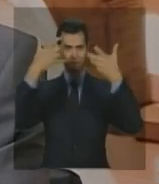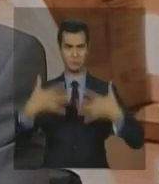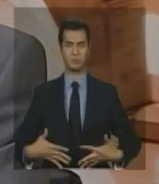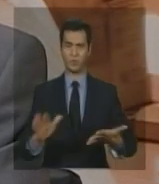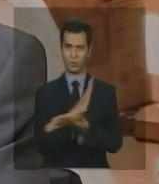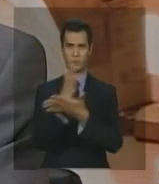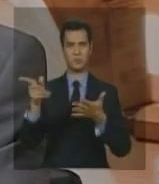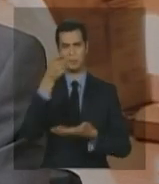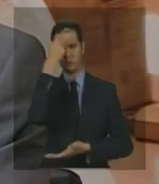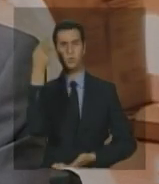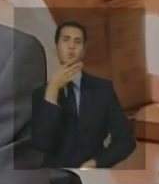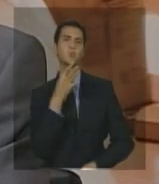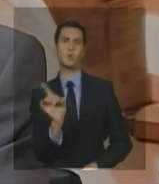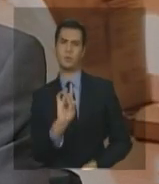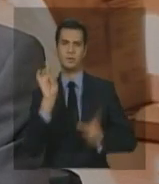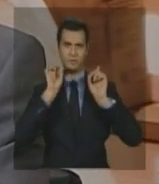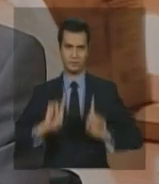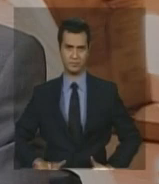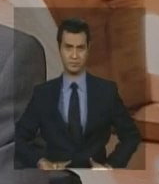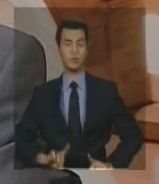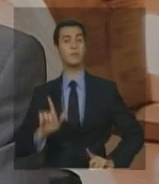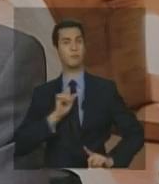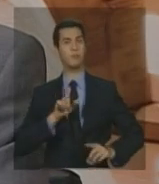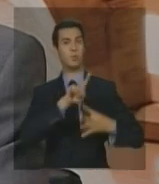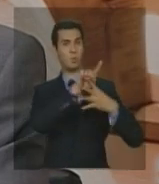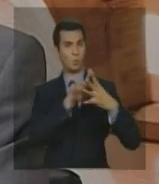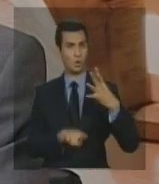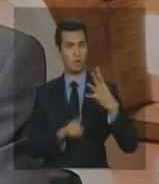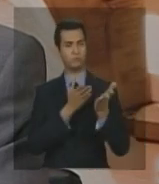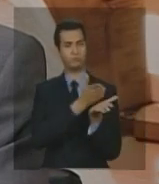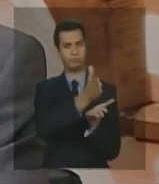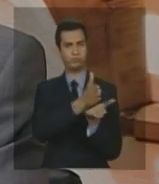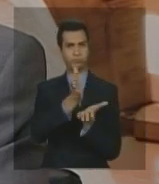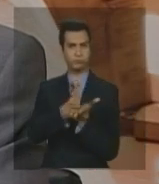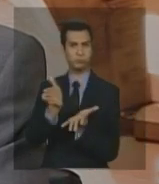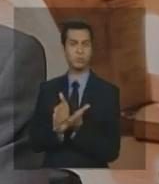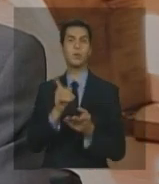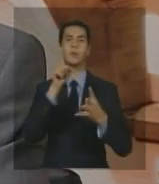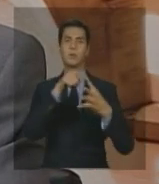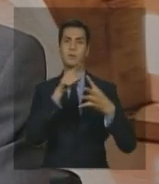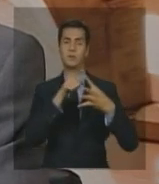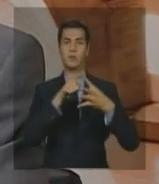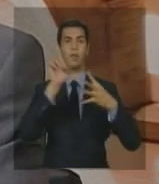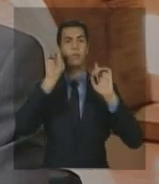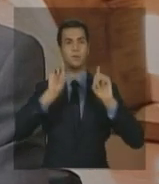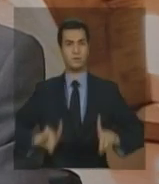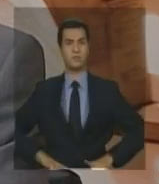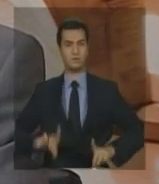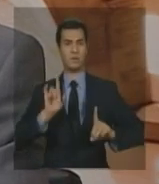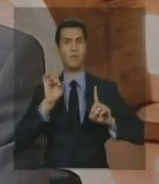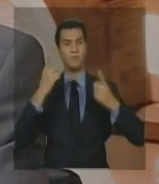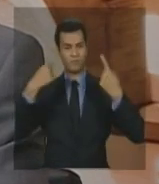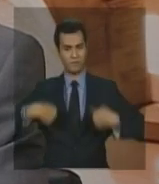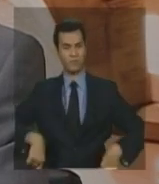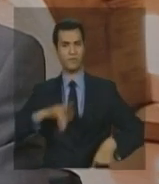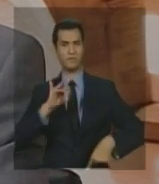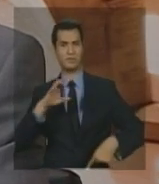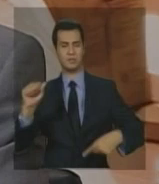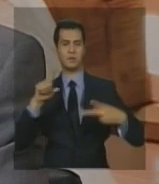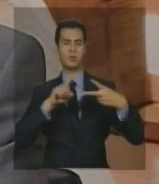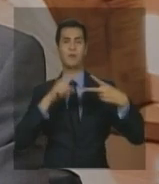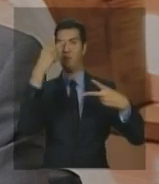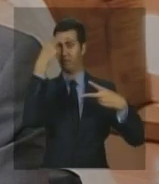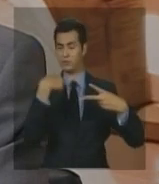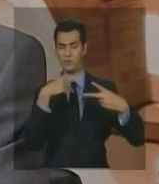nós temos quatro áreas diretas, né? Nós temos as pessoas com deficiência física, as pessoas com deficiência visual, as pessoas com